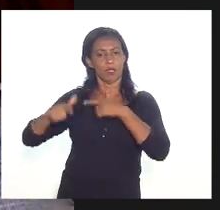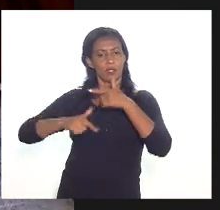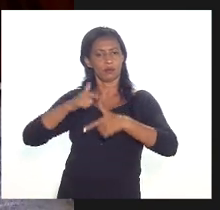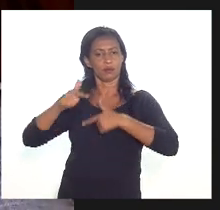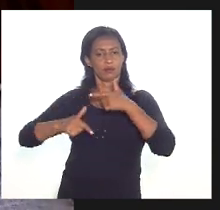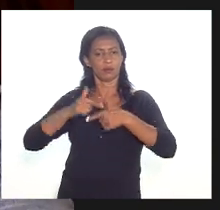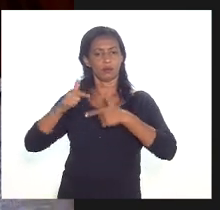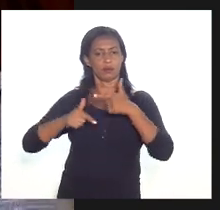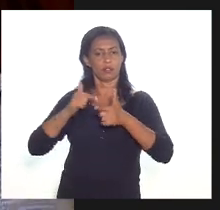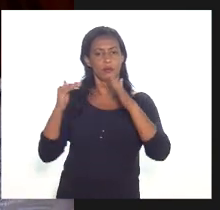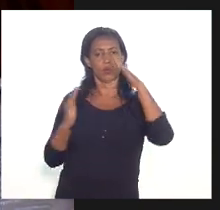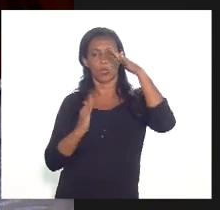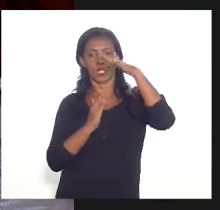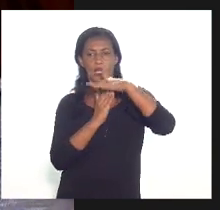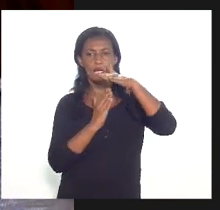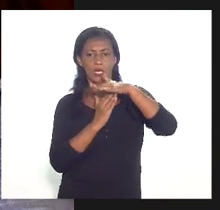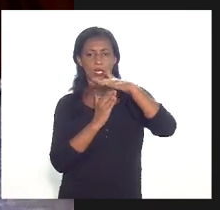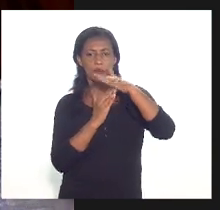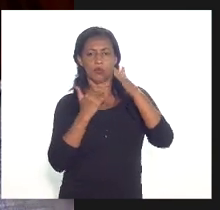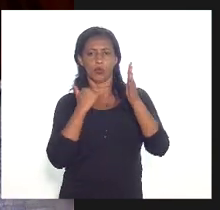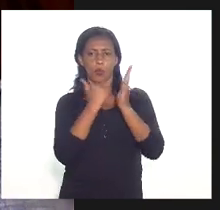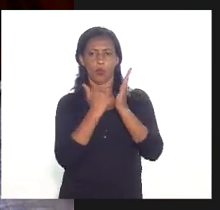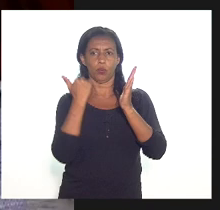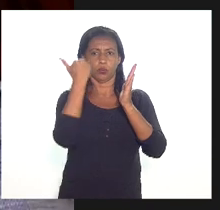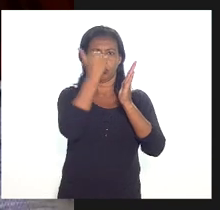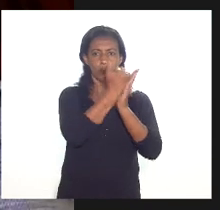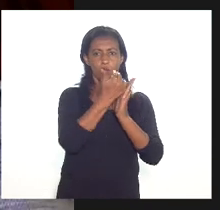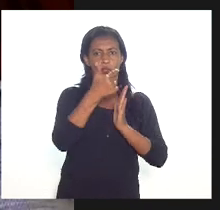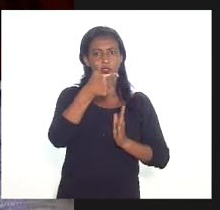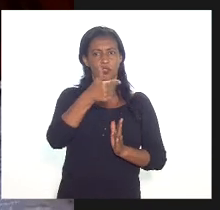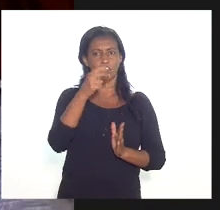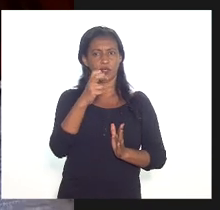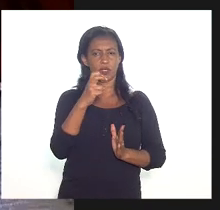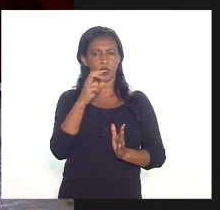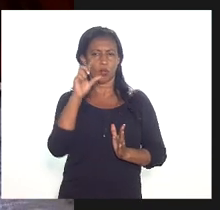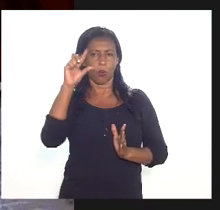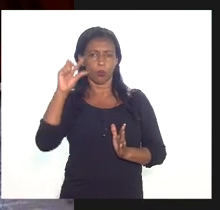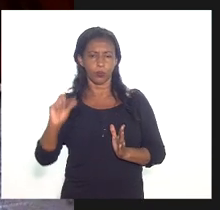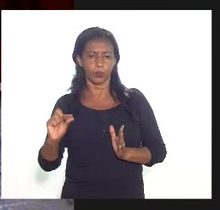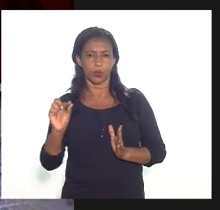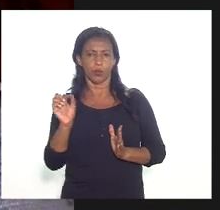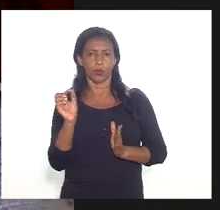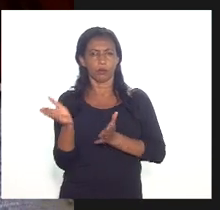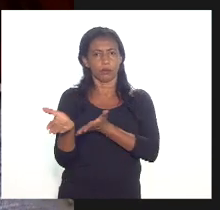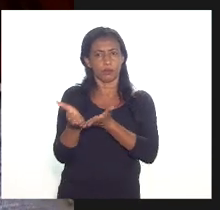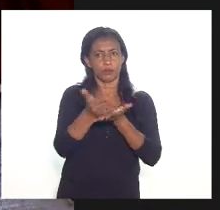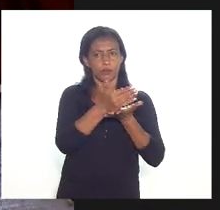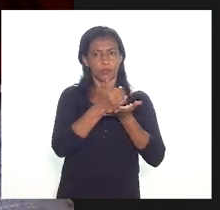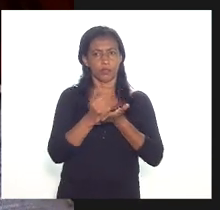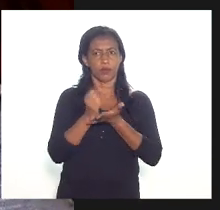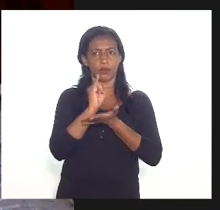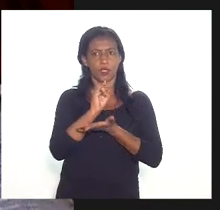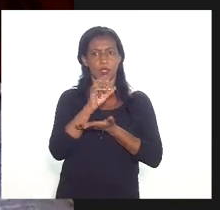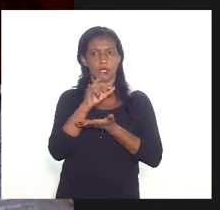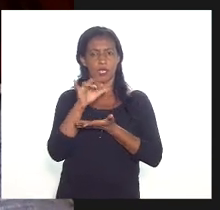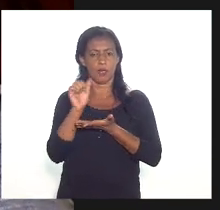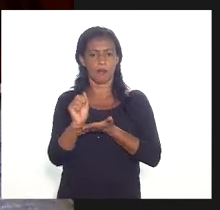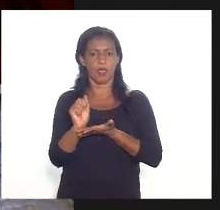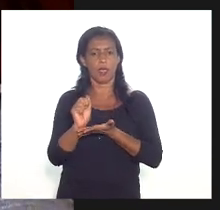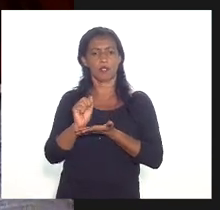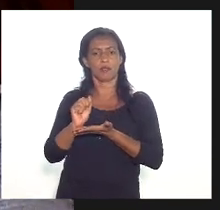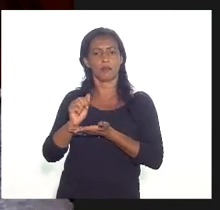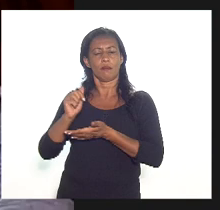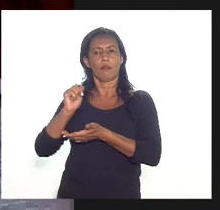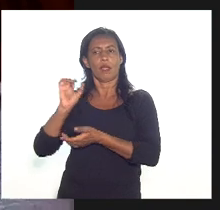os seguintes limites, sendo obrigatória a concessão de no mínimo 25% da arrecadação do ICMS no exercício anterior para cada uma das